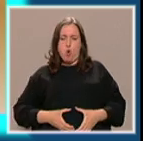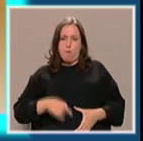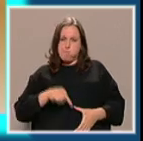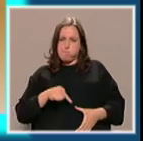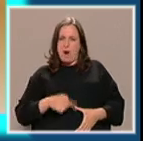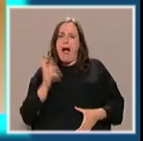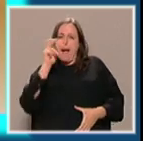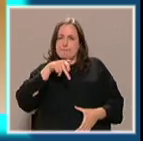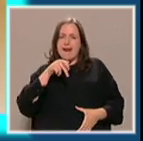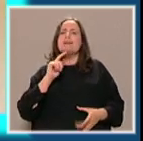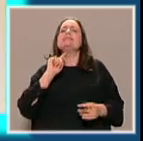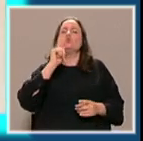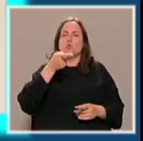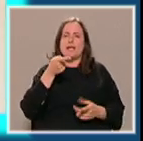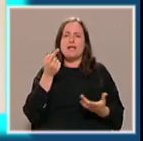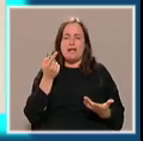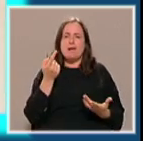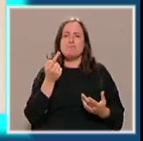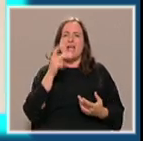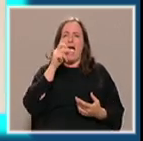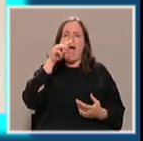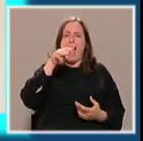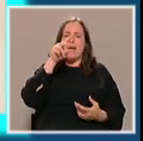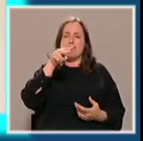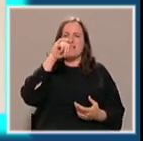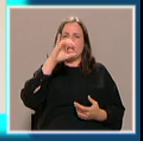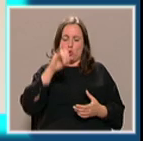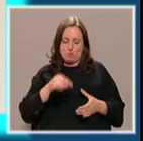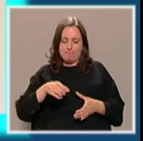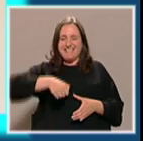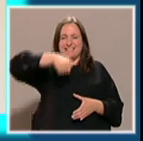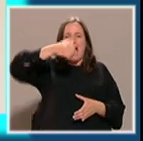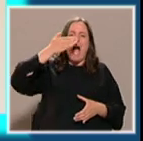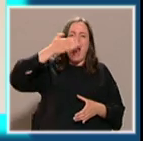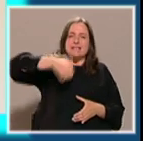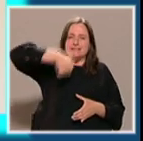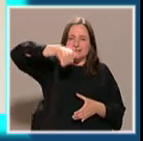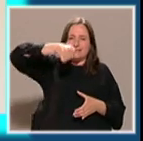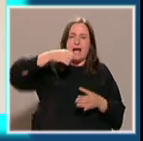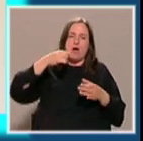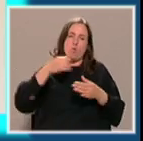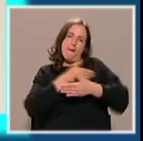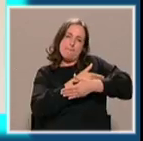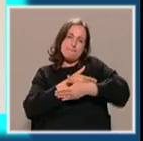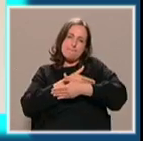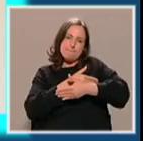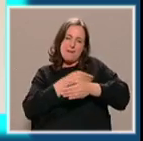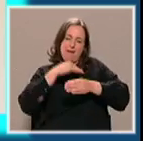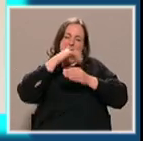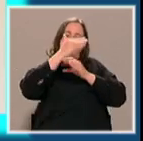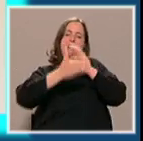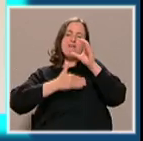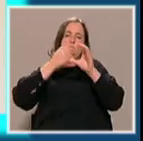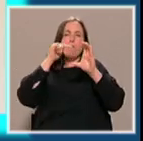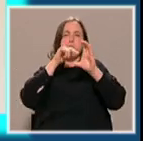o embrião, é possível observar o âmnio, saco que envolve o embrião e mais tarde o feto, contendo